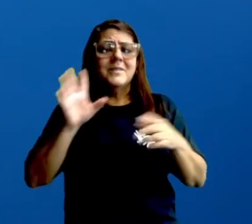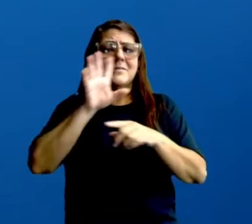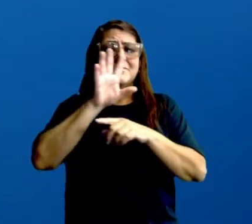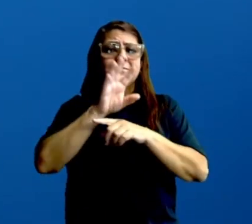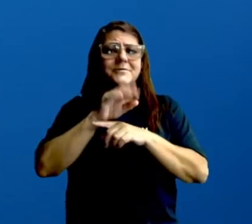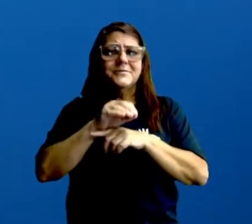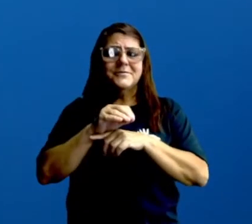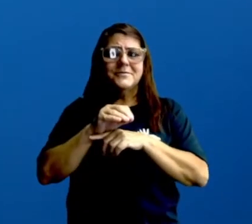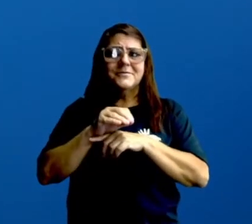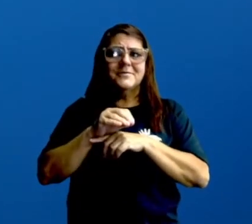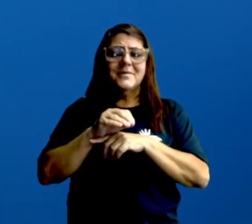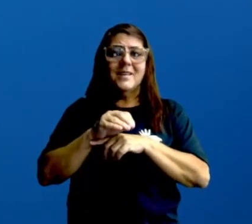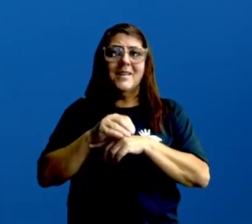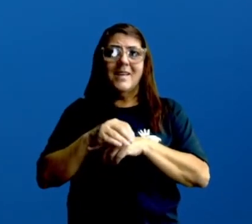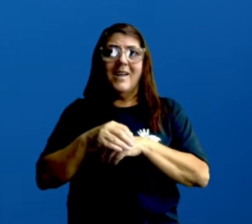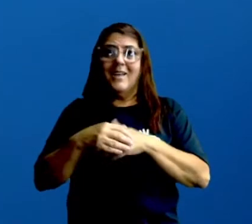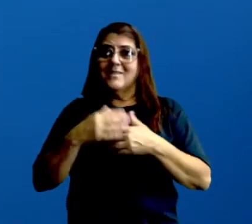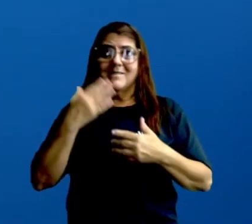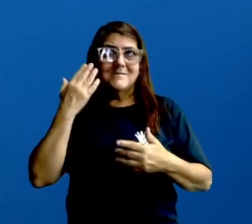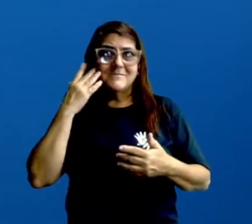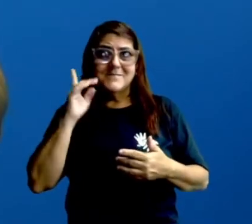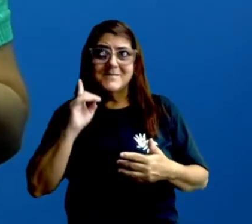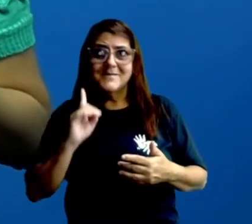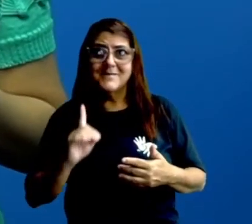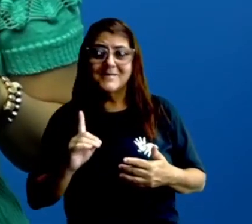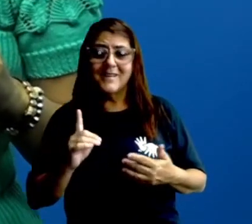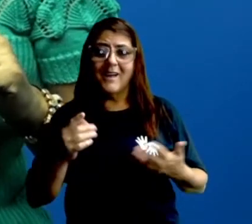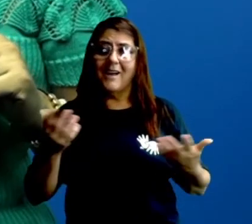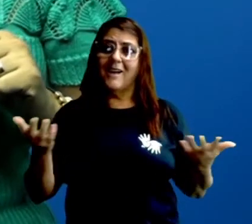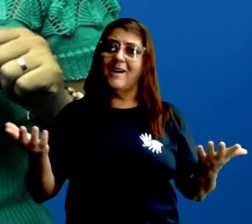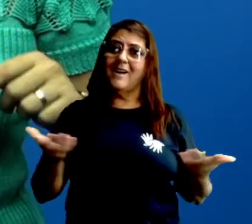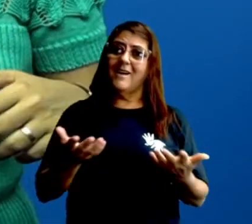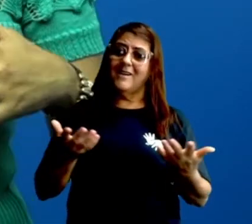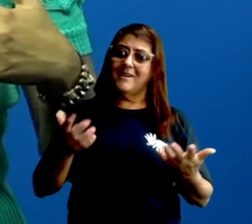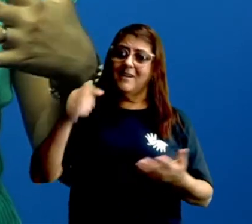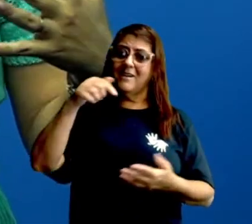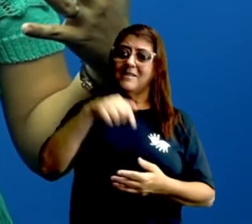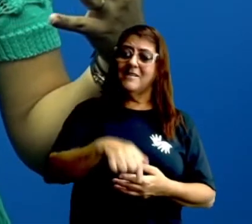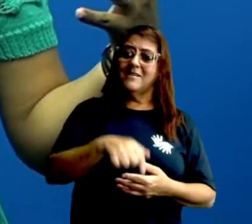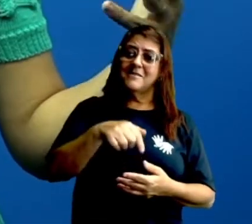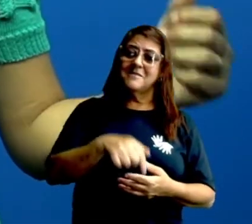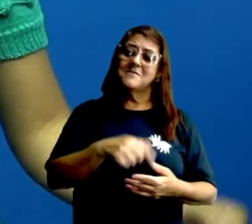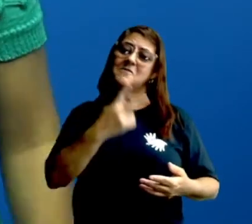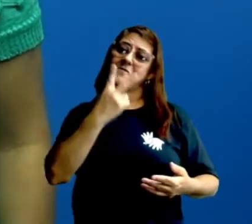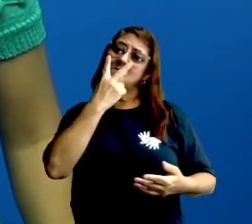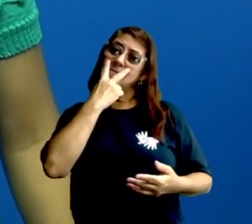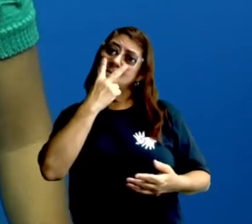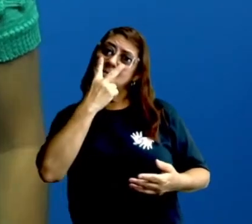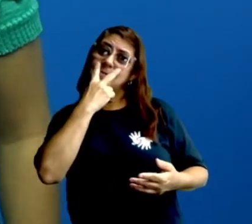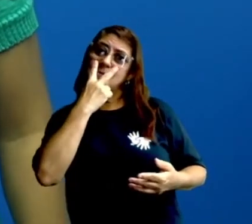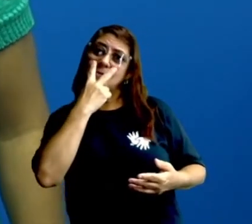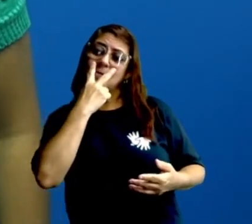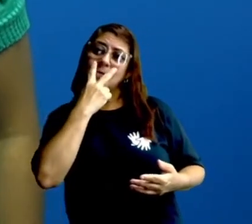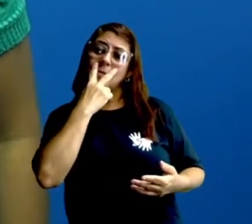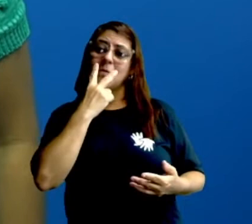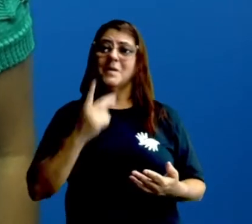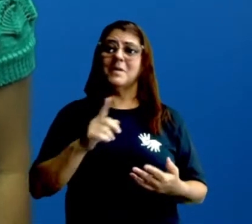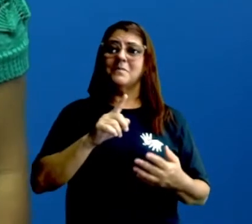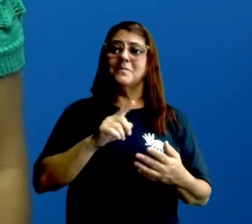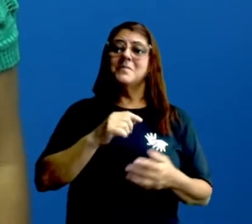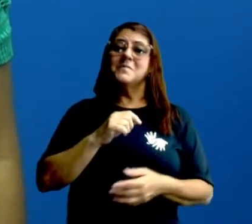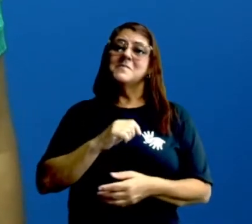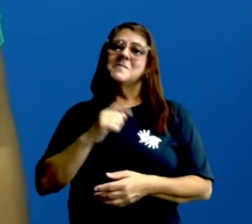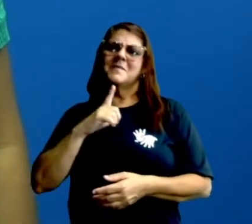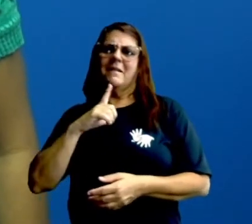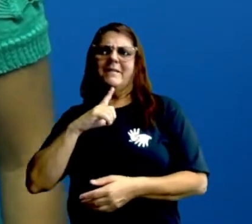imagem e a essa aí né a praça do anjo aqui no Livramento